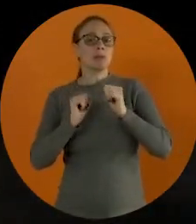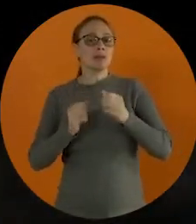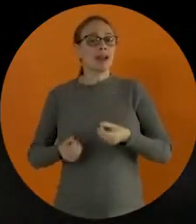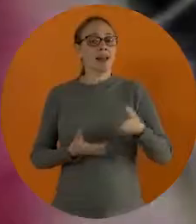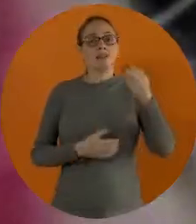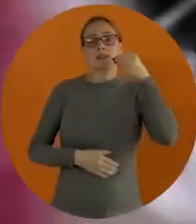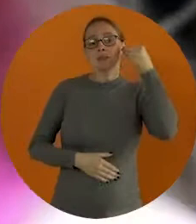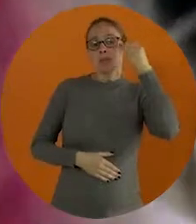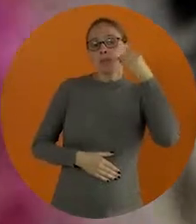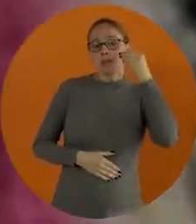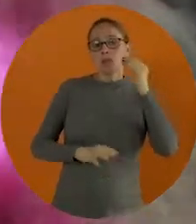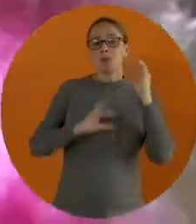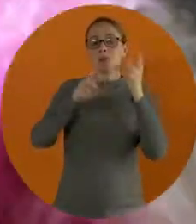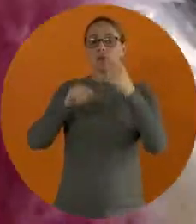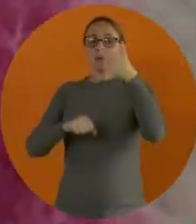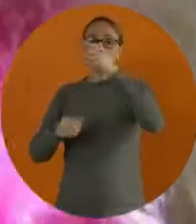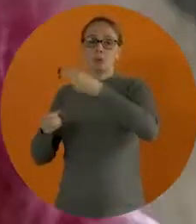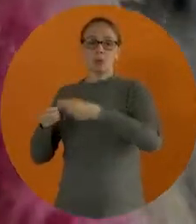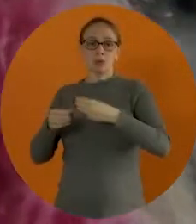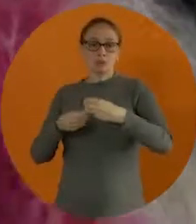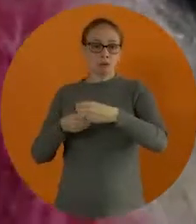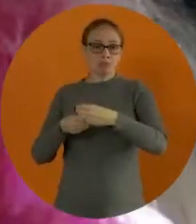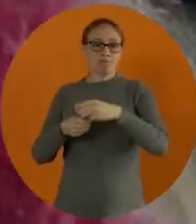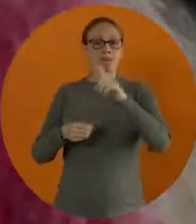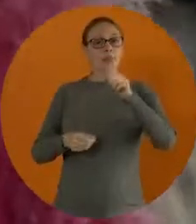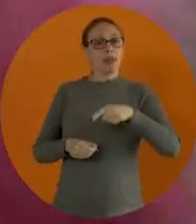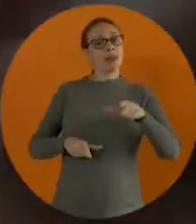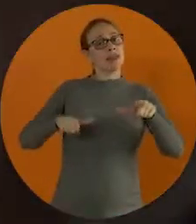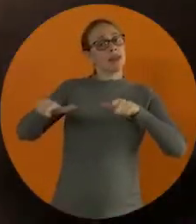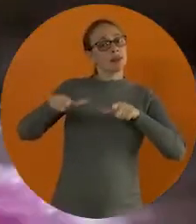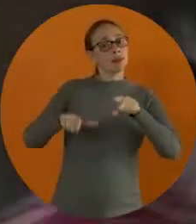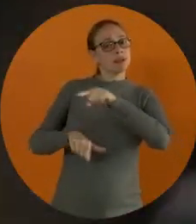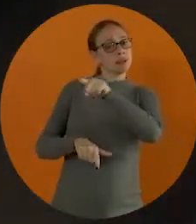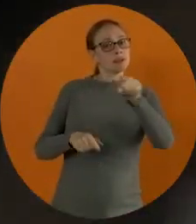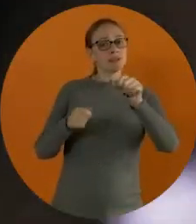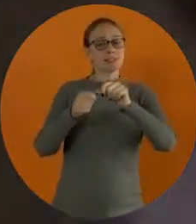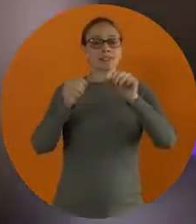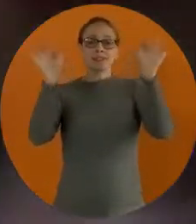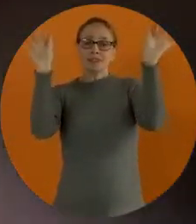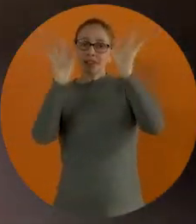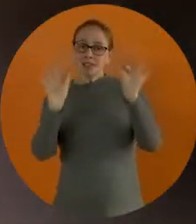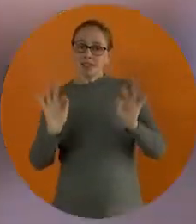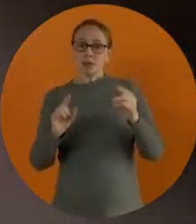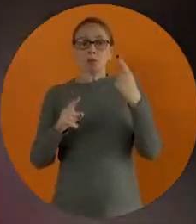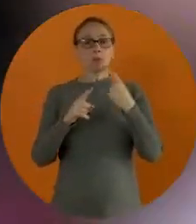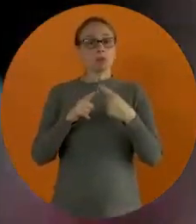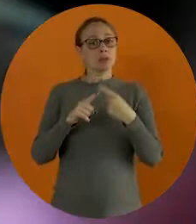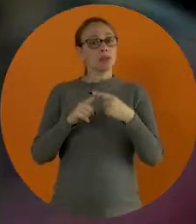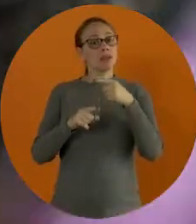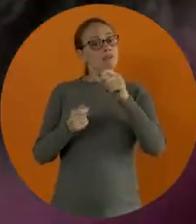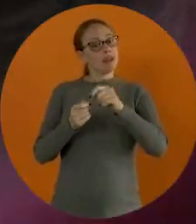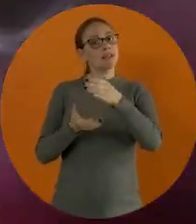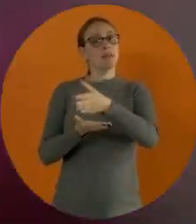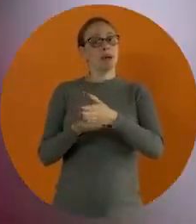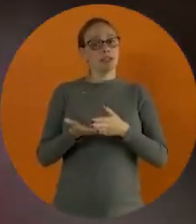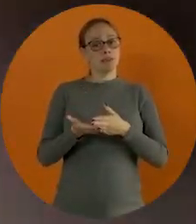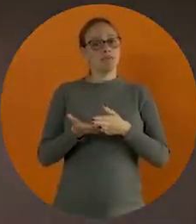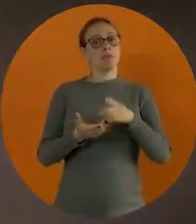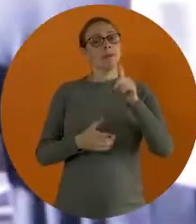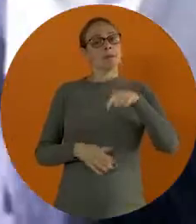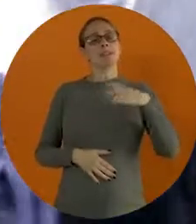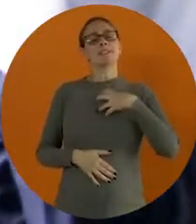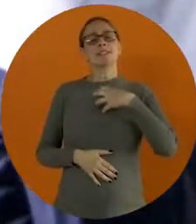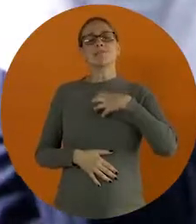outros municípios. É uma tarefa que eles fazem felizes, porque eles fazem parte, eles se sentem importante e eles aprendem na